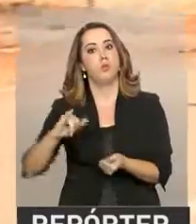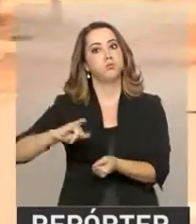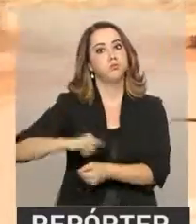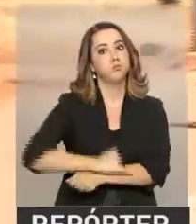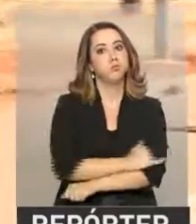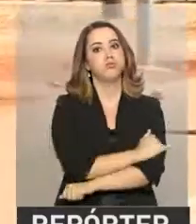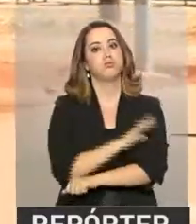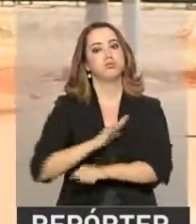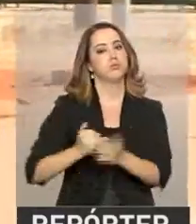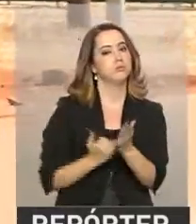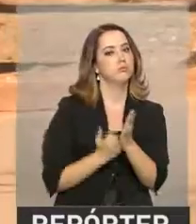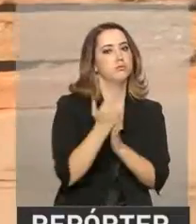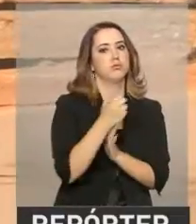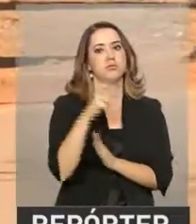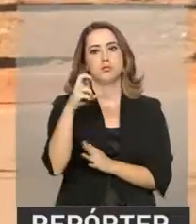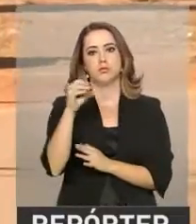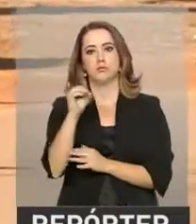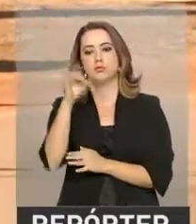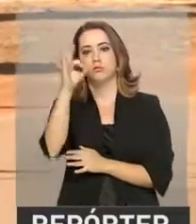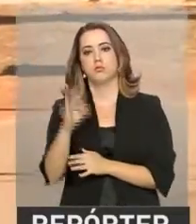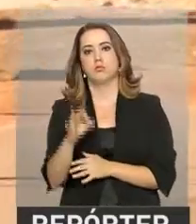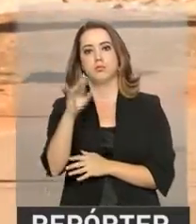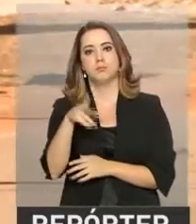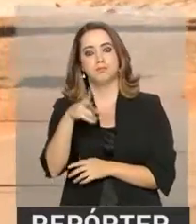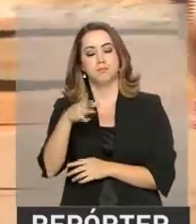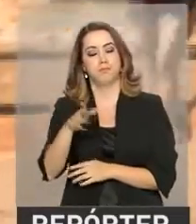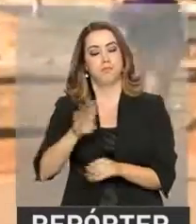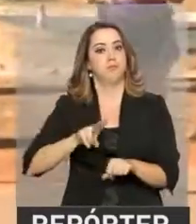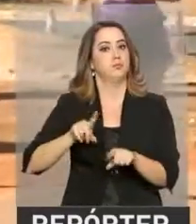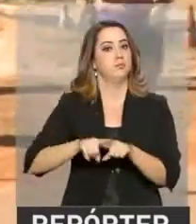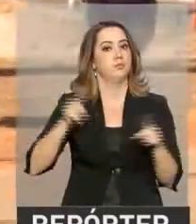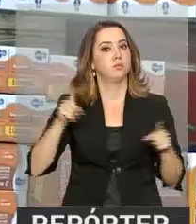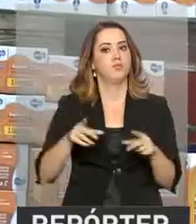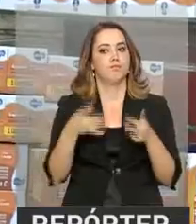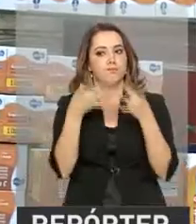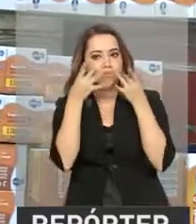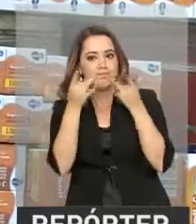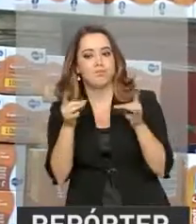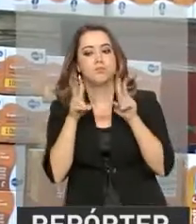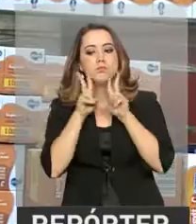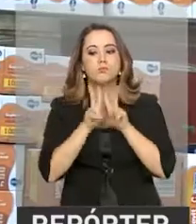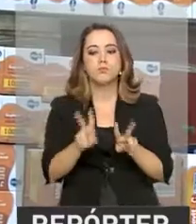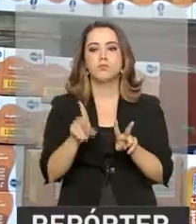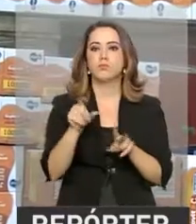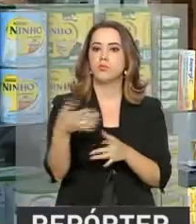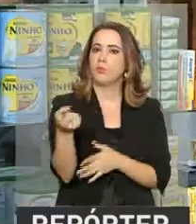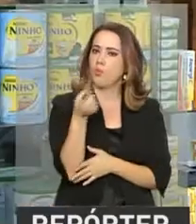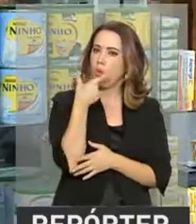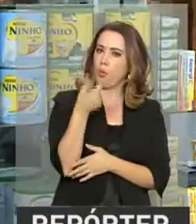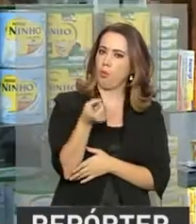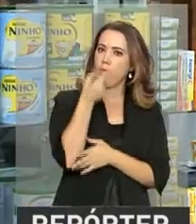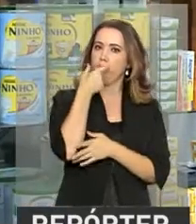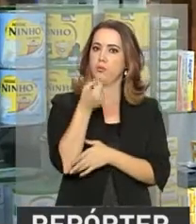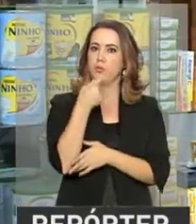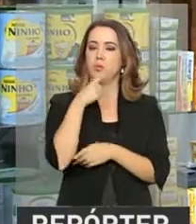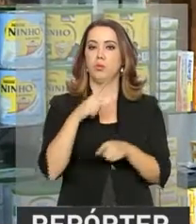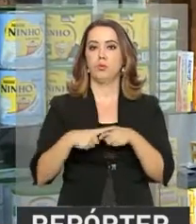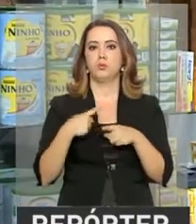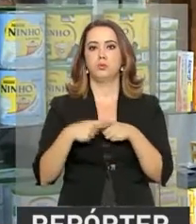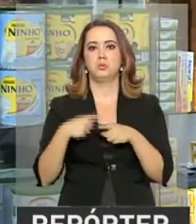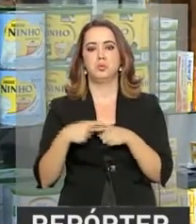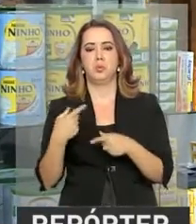passa de 50% mas é preciso ficar atento a algumas ciladas como a auto medicação além de reações alérgicas